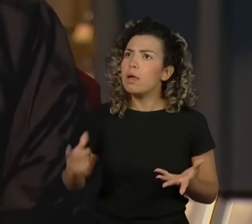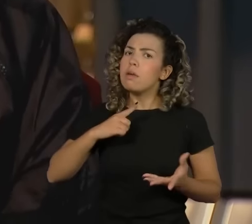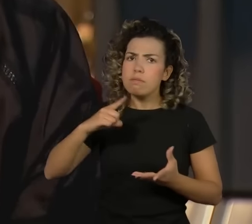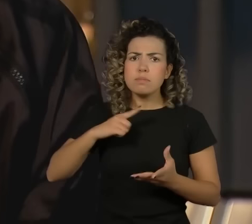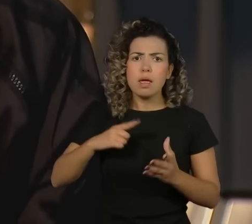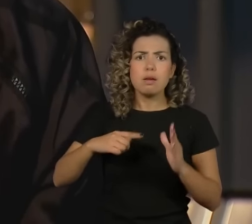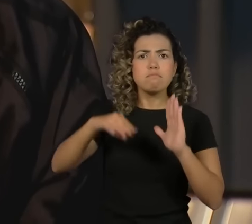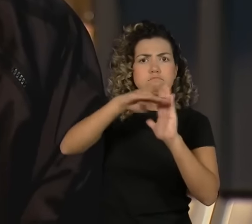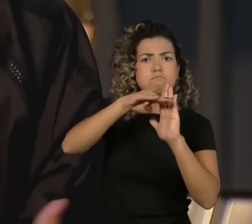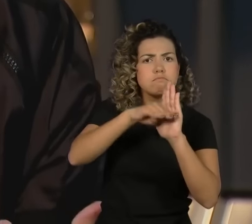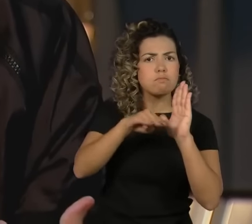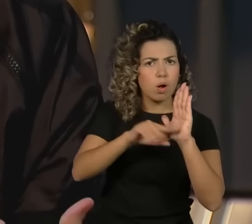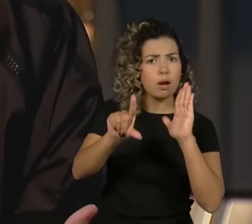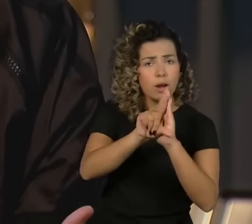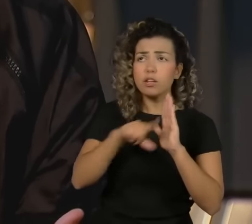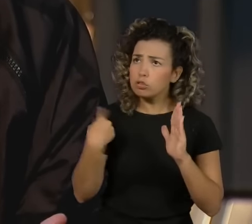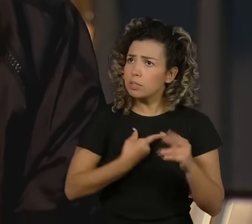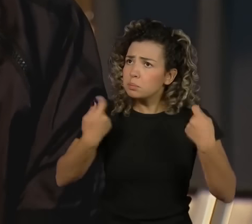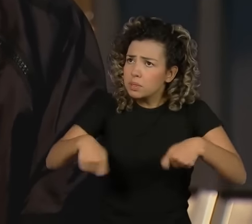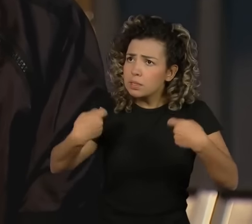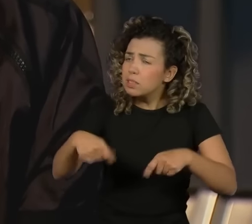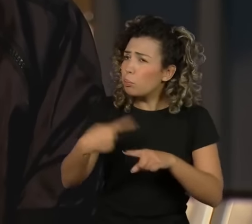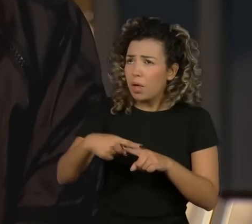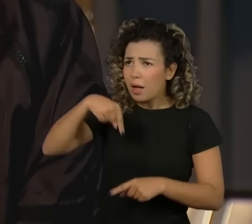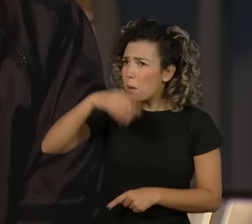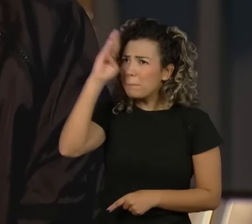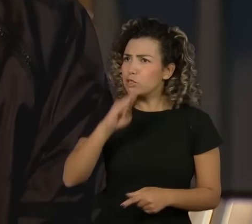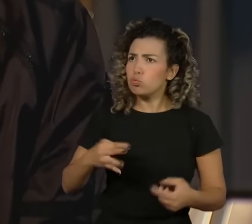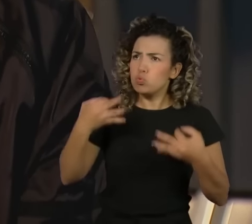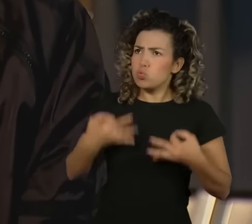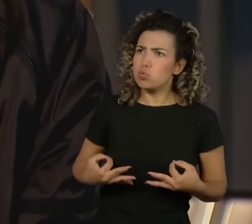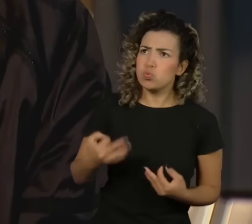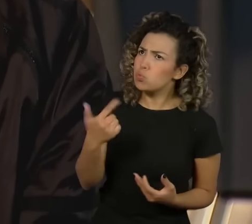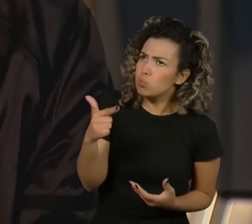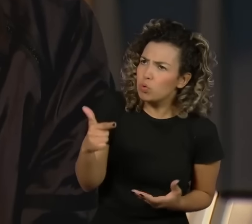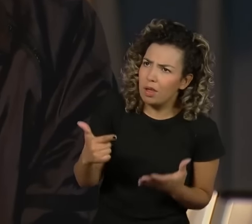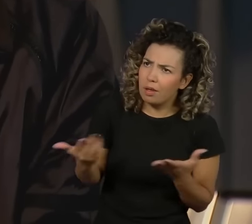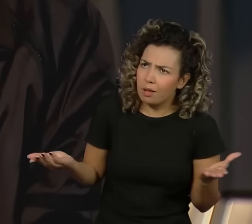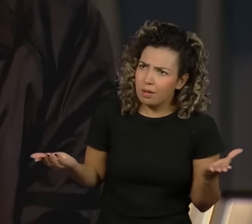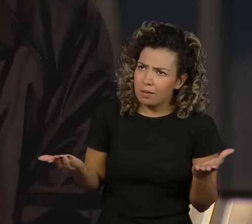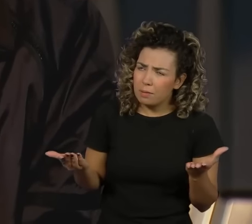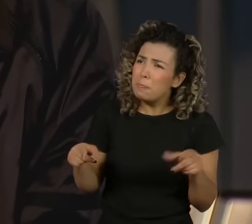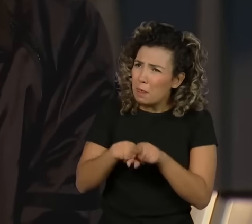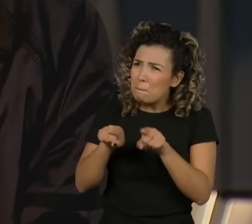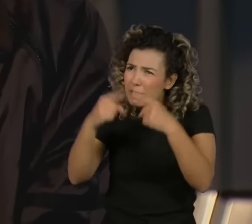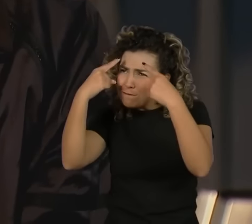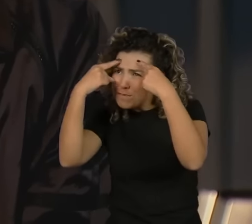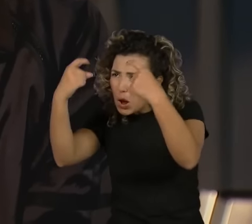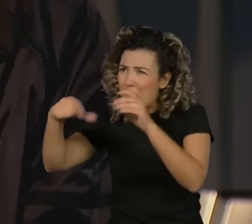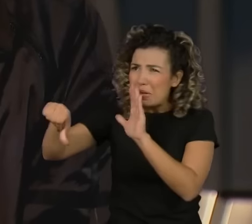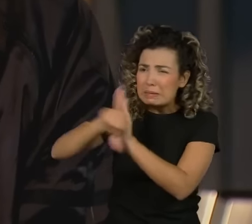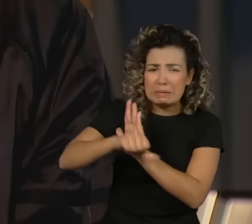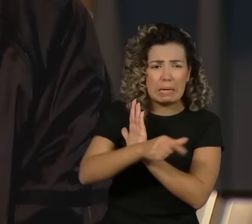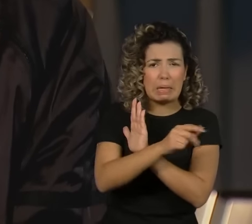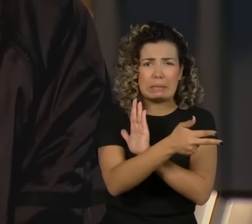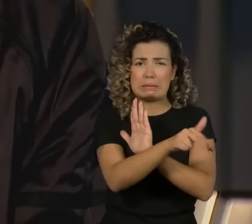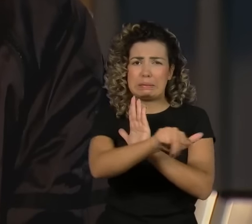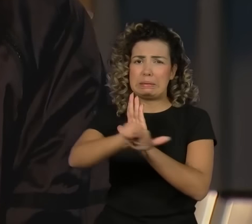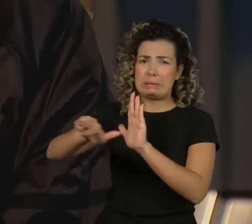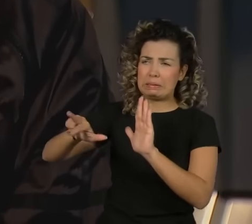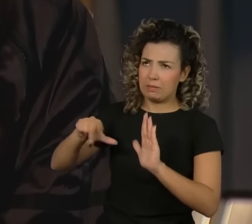Tem que fazer isso mesmo. O nosso país é um país injusto. Injusto, entendeu? violento, tem que fazer né? isso. Criminoso, né? Essa é a primeira etapa. Segunda